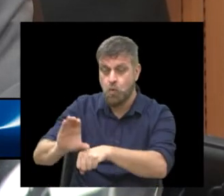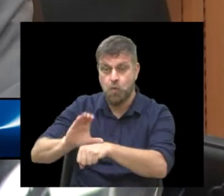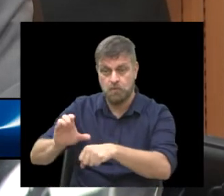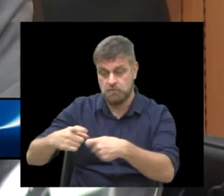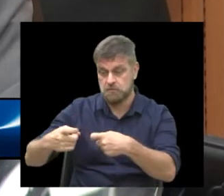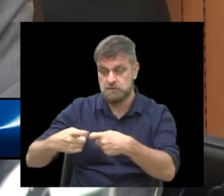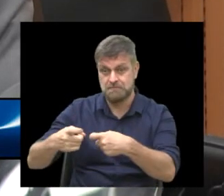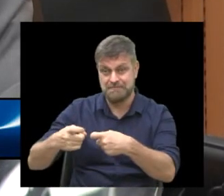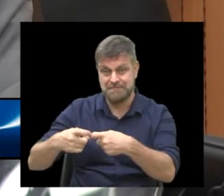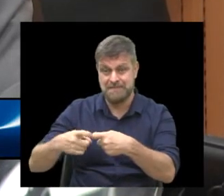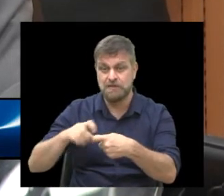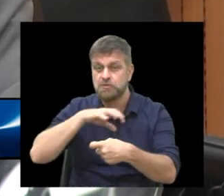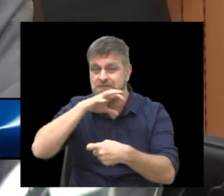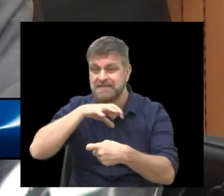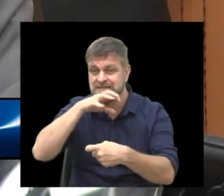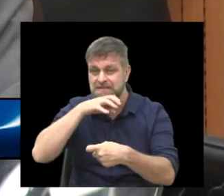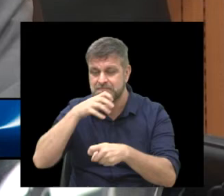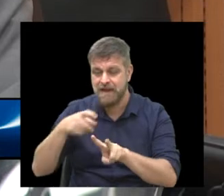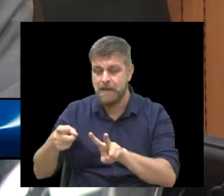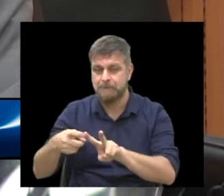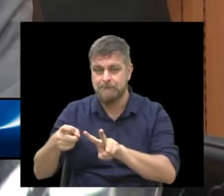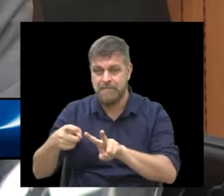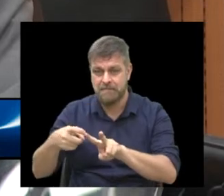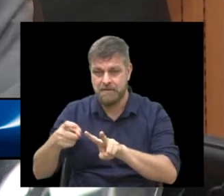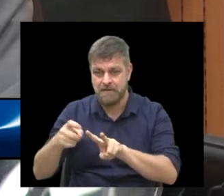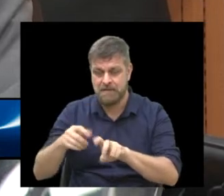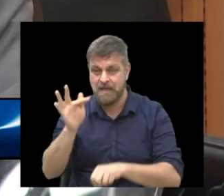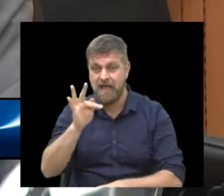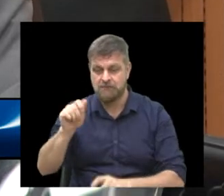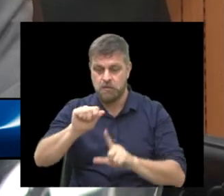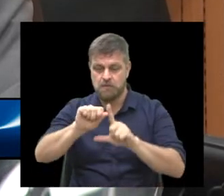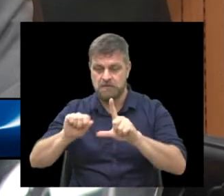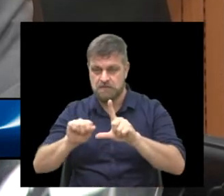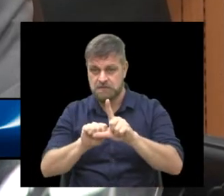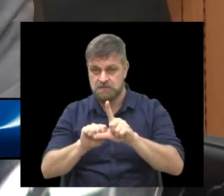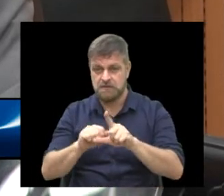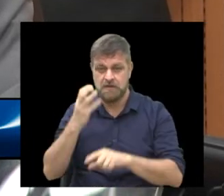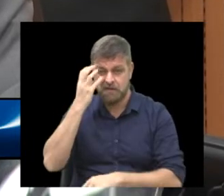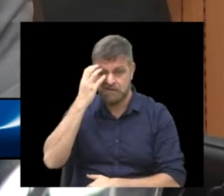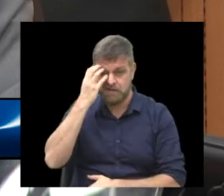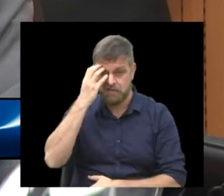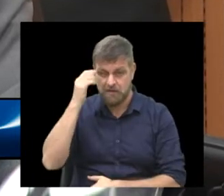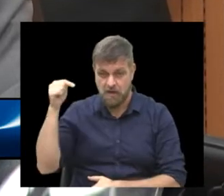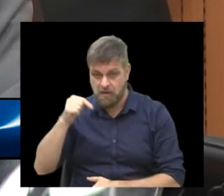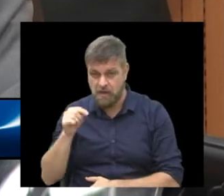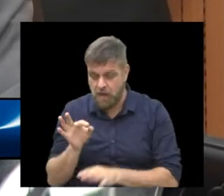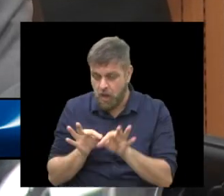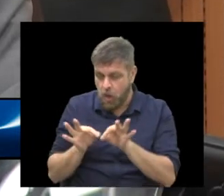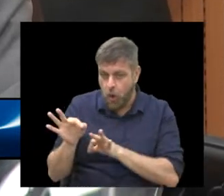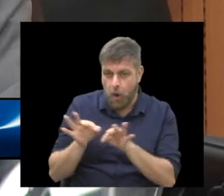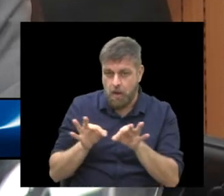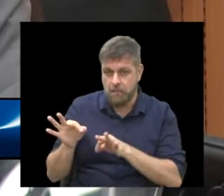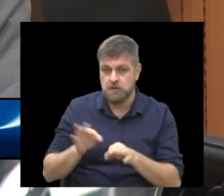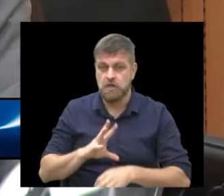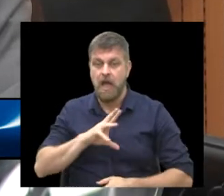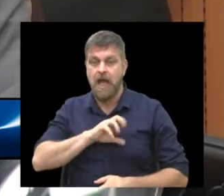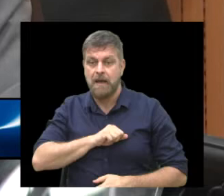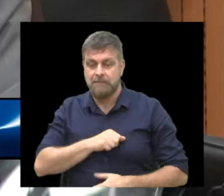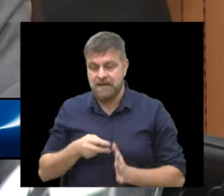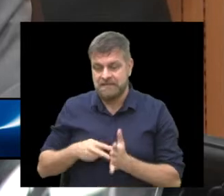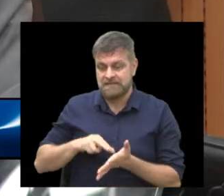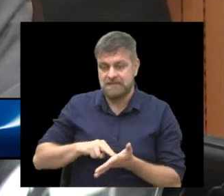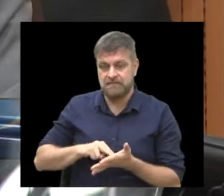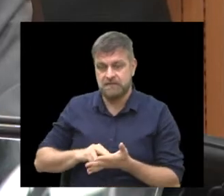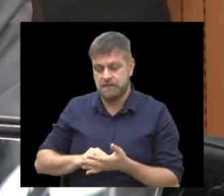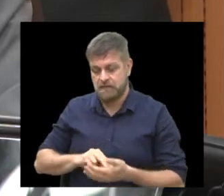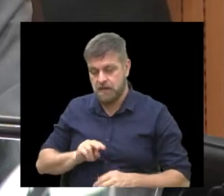Medicina Veterinária da Faculdade Anhanguera de Campinas, Unidade Taquaral, pelo projeto Amar é Proteger e